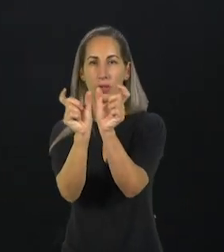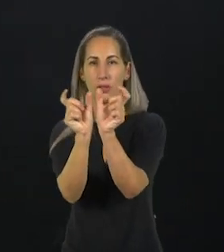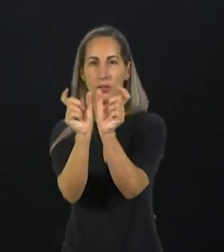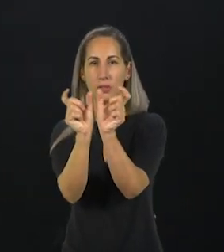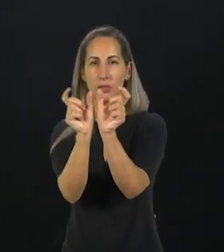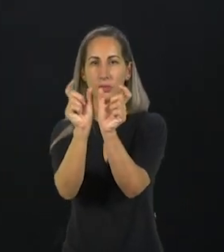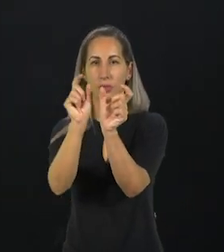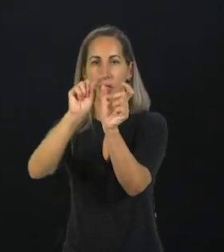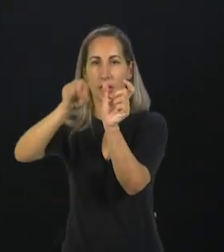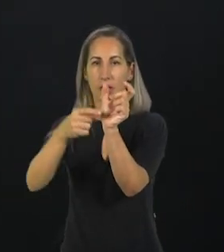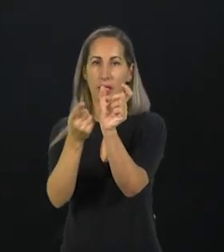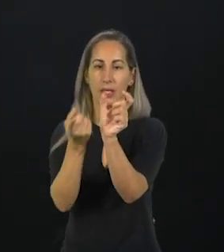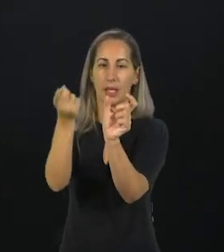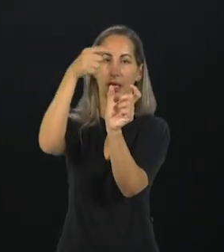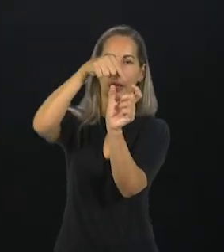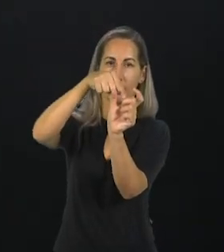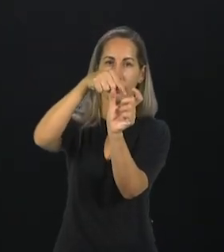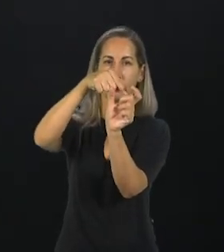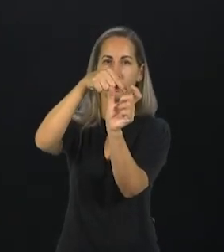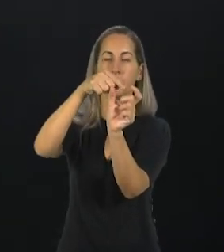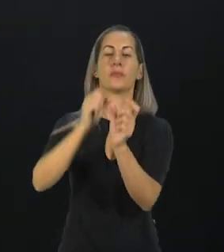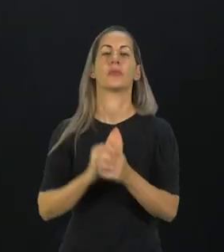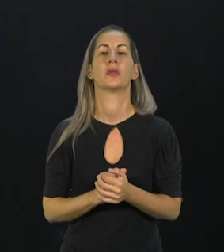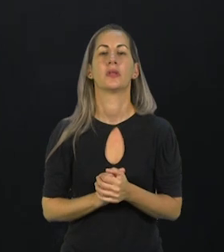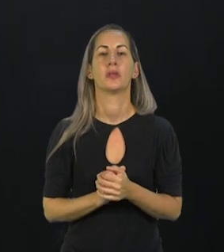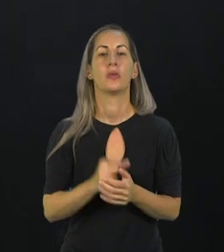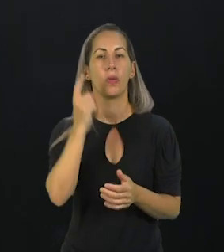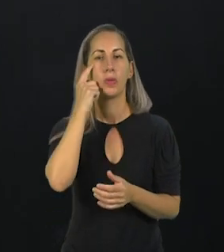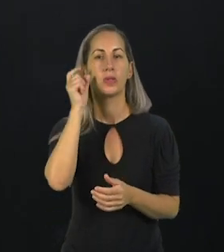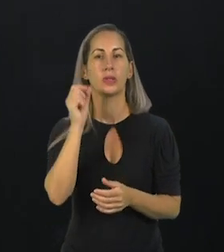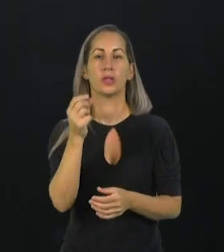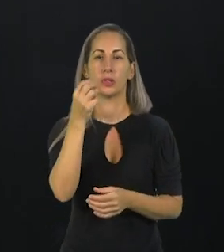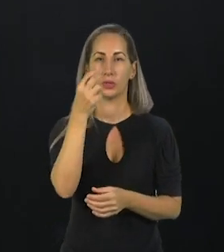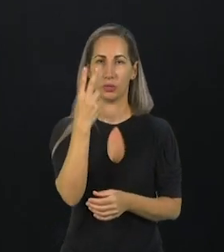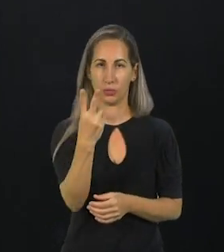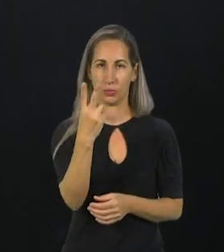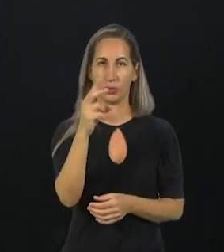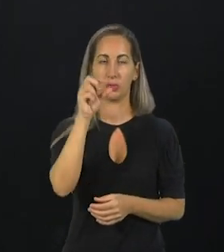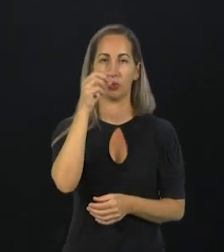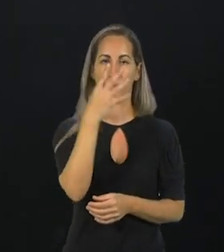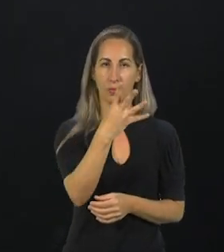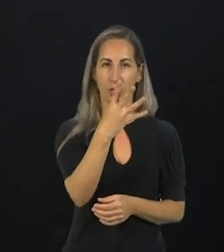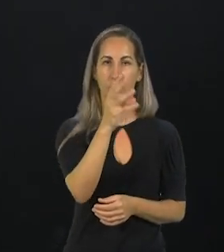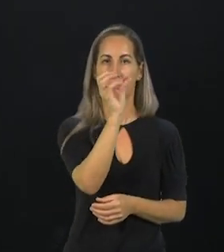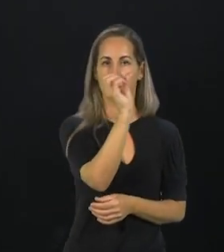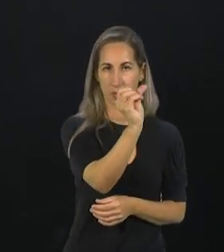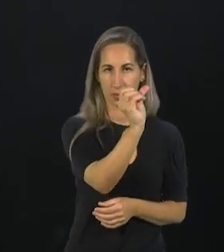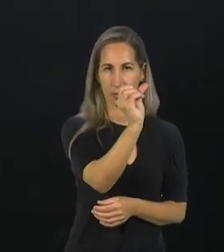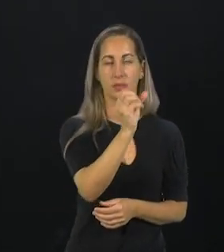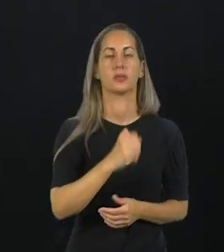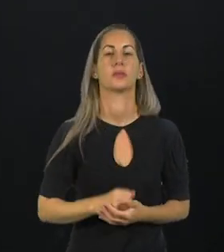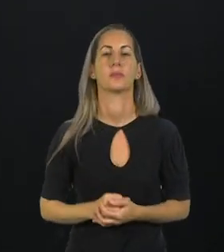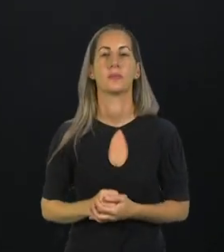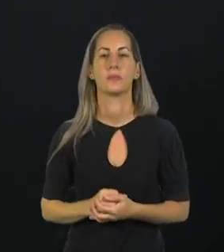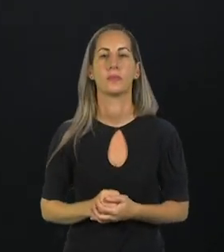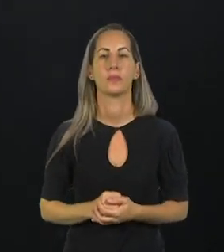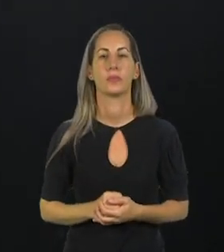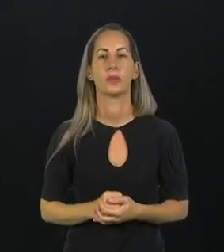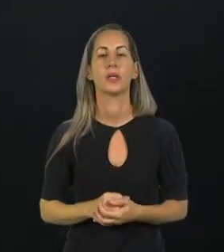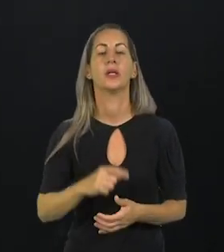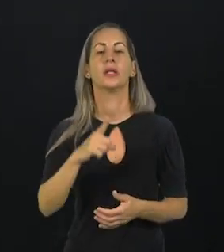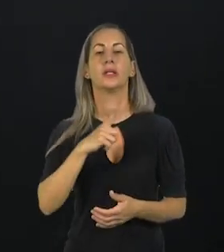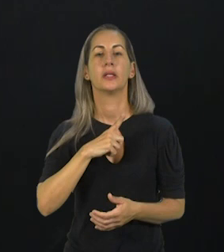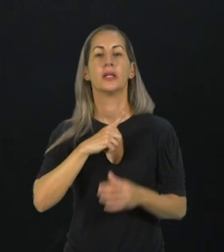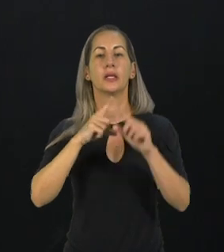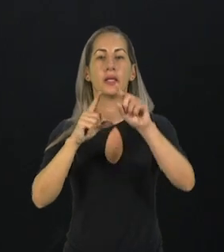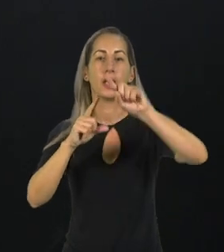localizam após a vírgula. Então nós temos aqui, reparem, 2, 4, 6. Como nós temos